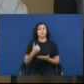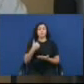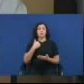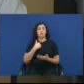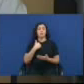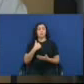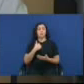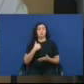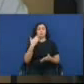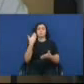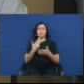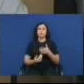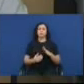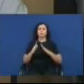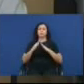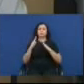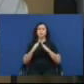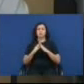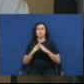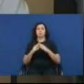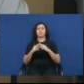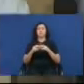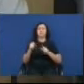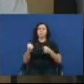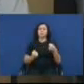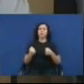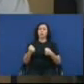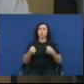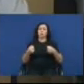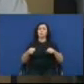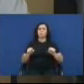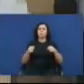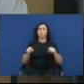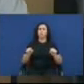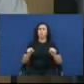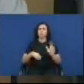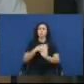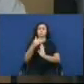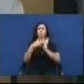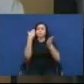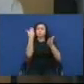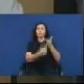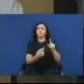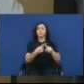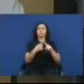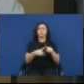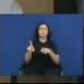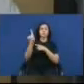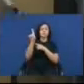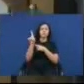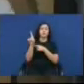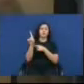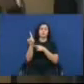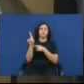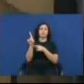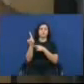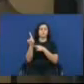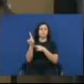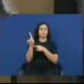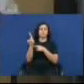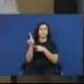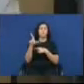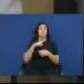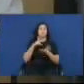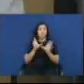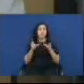casa, minha mulher, carro, moto, tudo, para ficar com a droga. Então não tem como. Existe